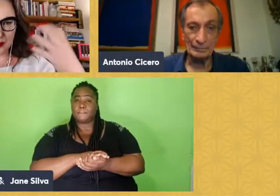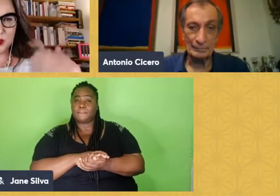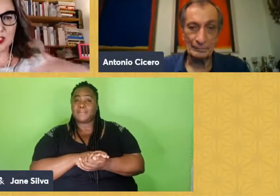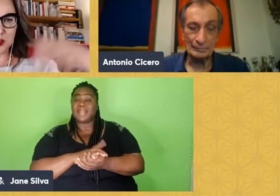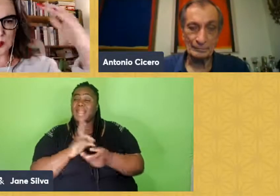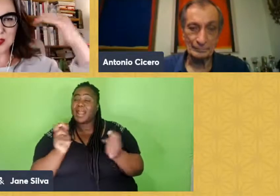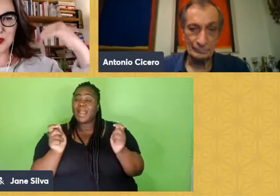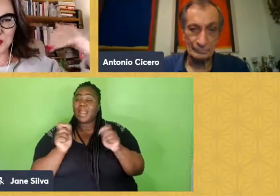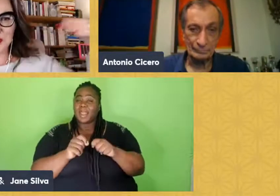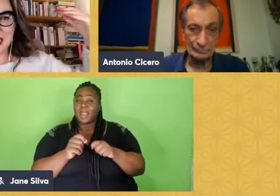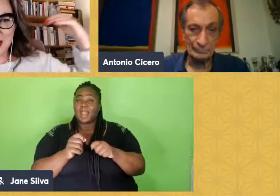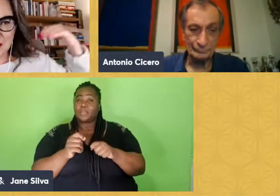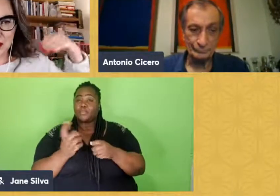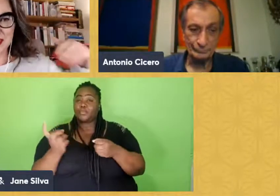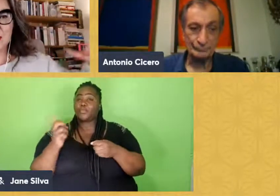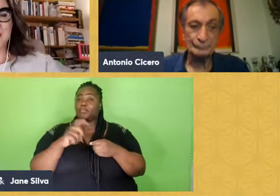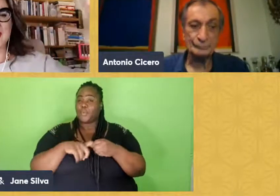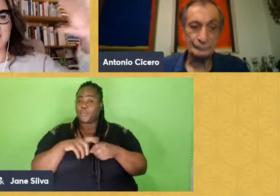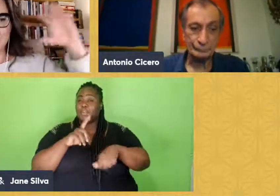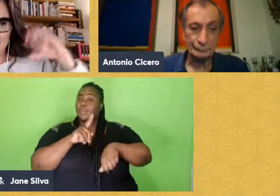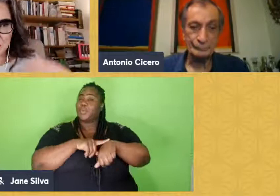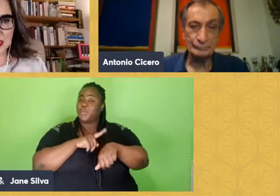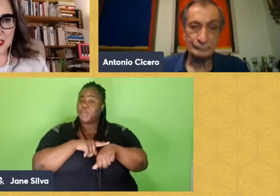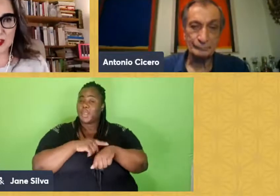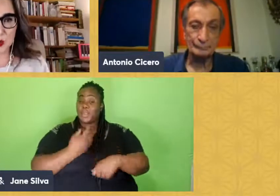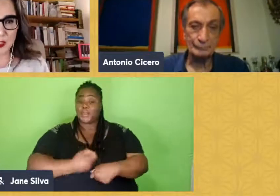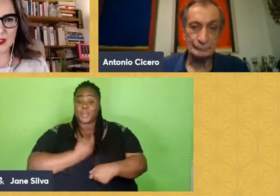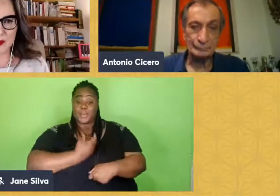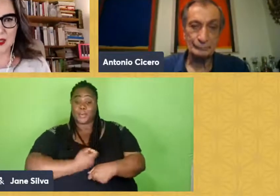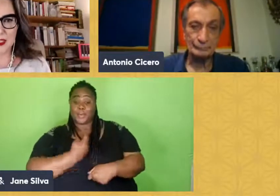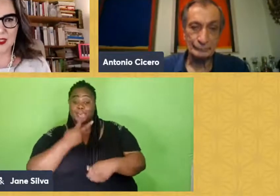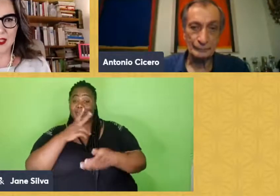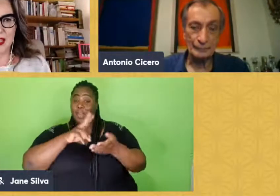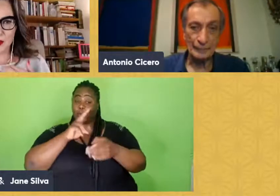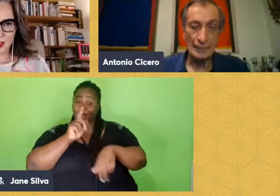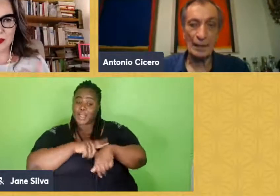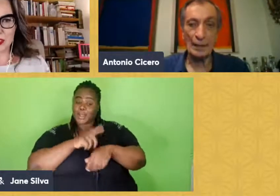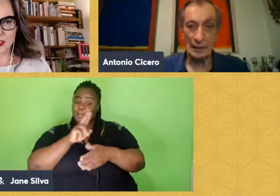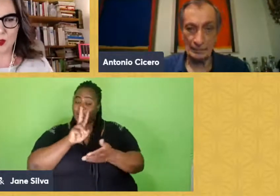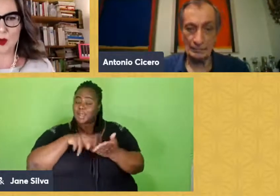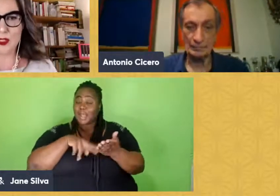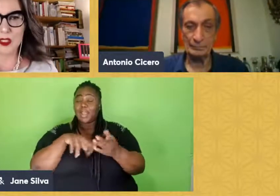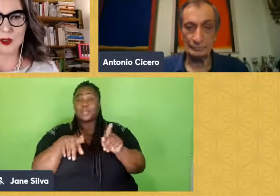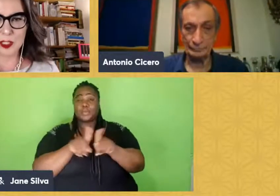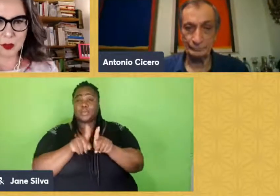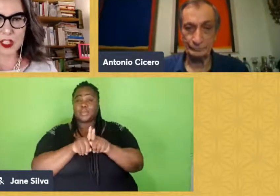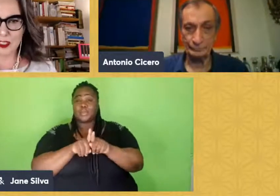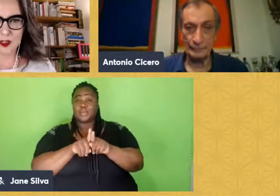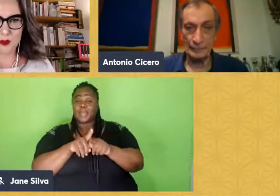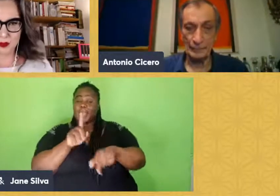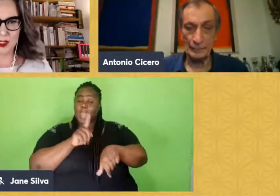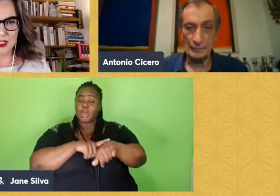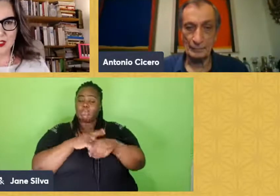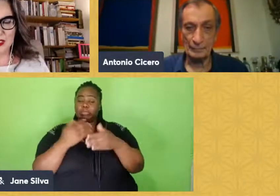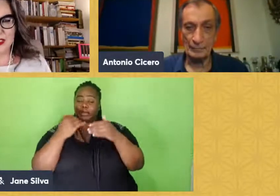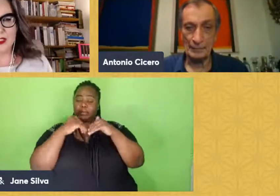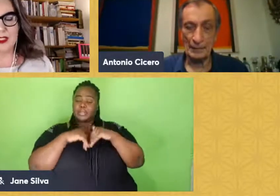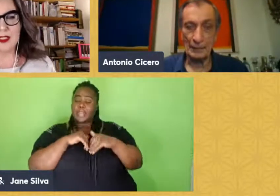possível, voltando para o assunto do tempo, né, da poesia, o tempo da leitura também, é um tempo interior, né? É um tempo de cada